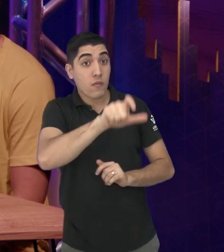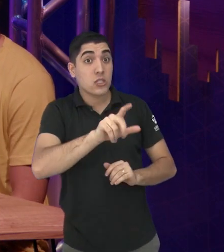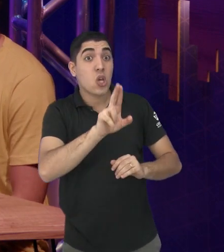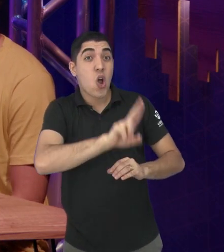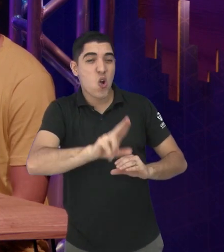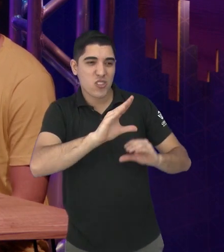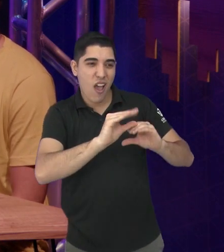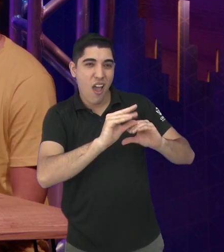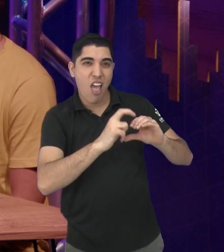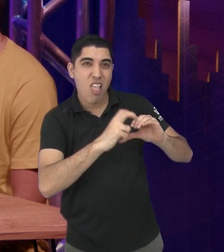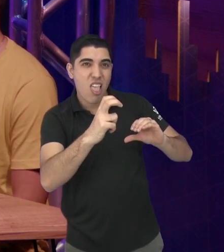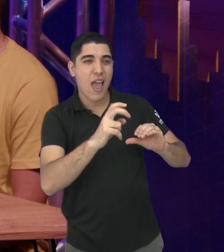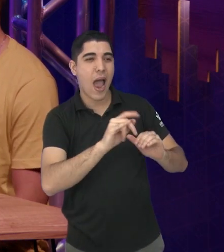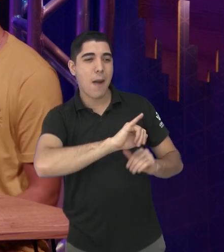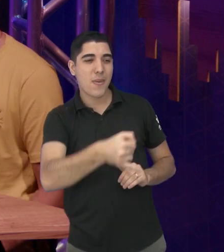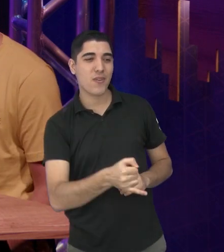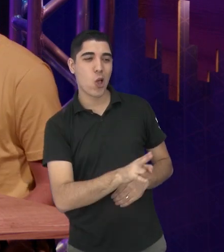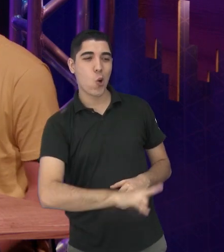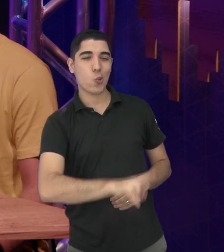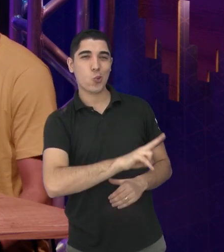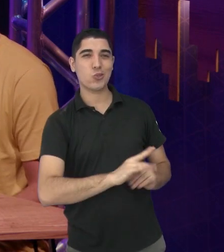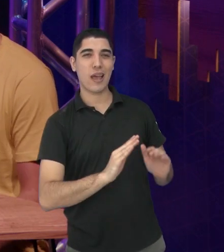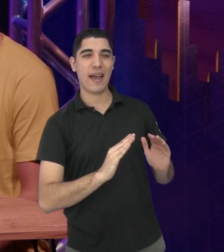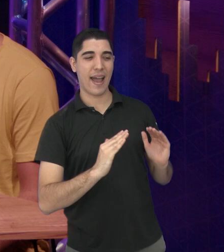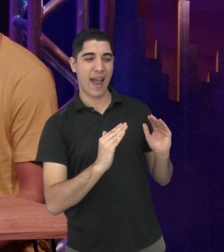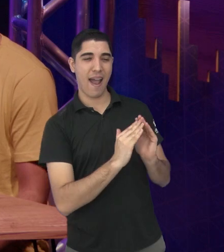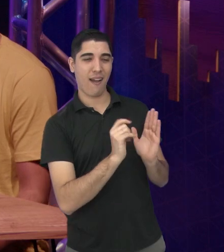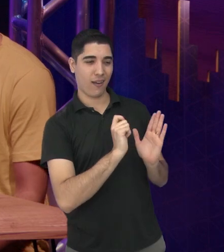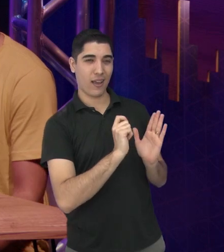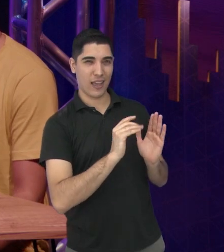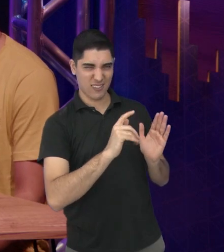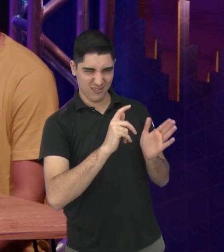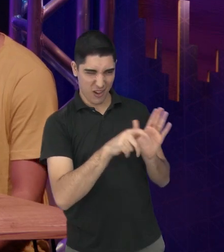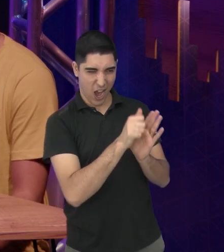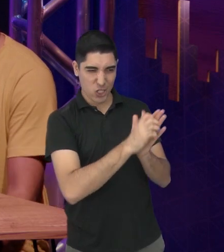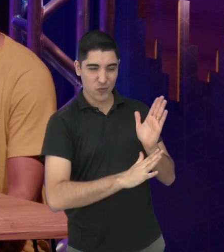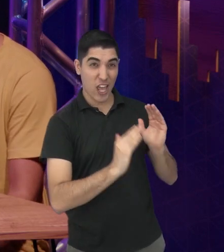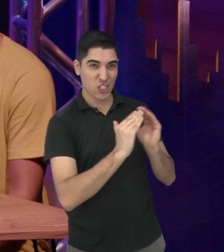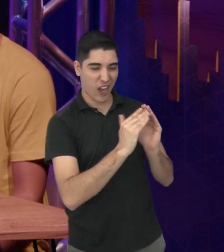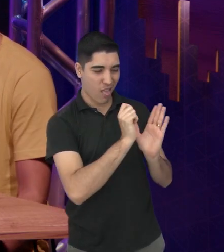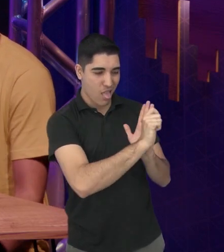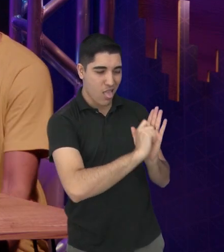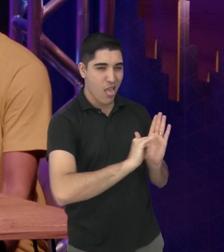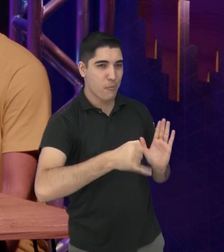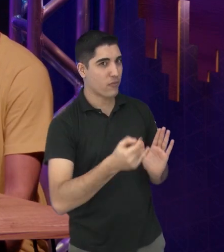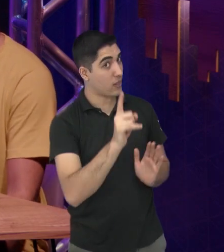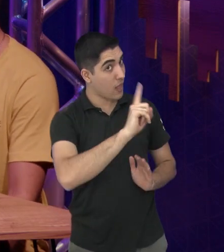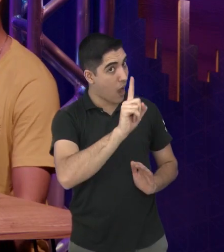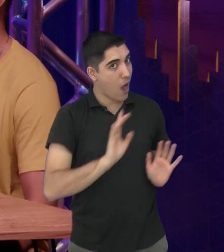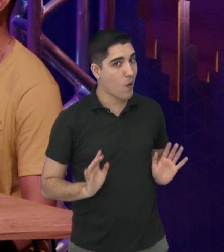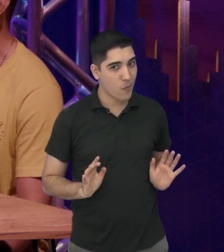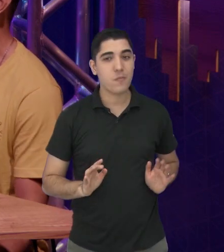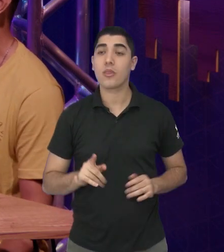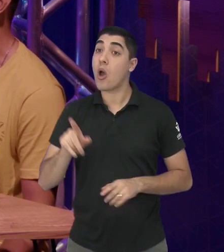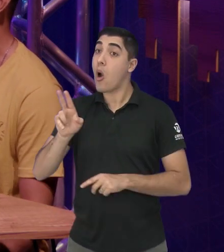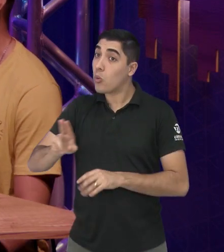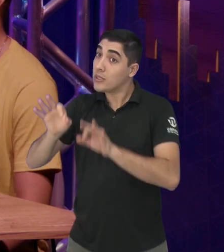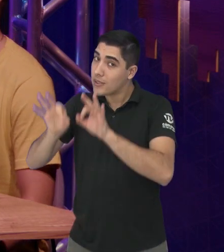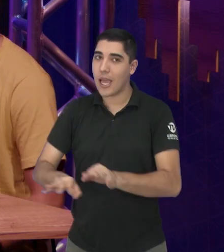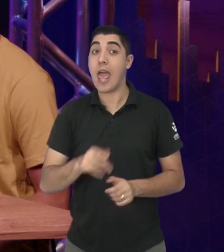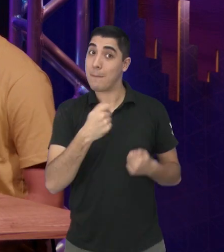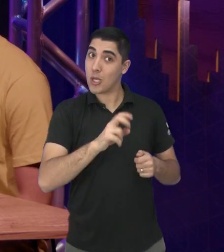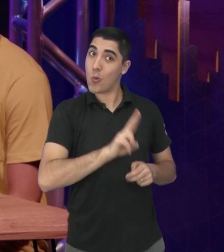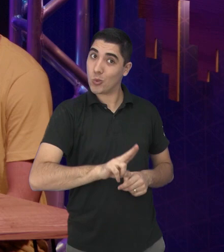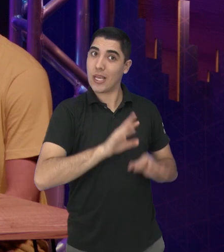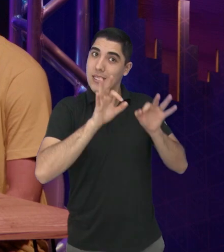não usem o ChatGPT para fazer as tarefas, e tá? se usar, leia bem, entendeu? Para você aprender junto com o ChatGPT. Use de